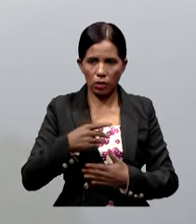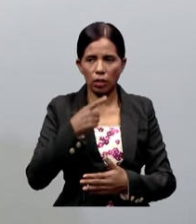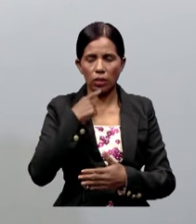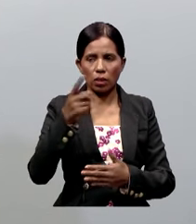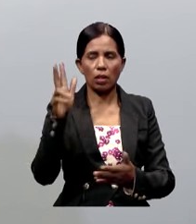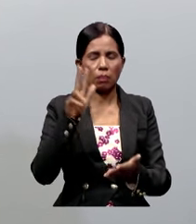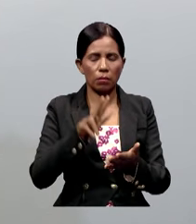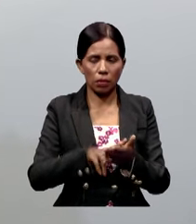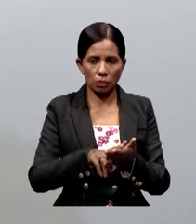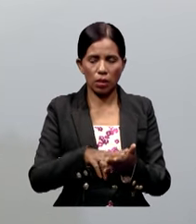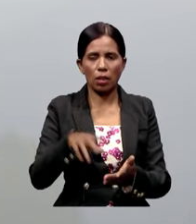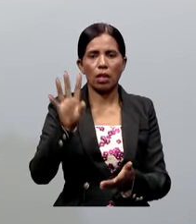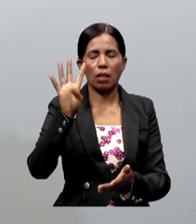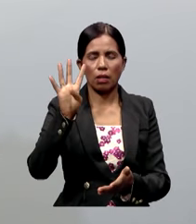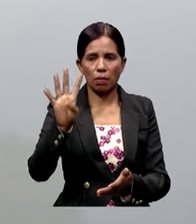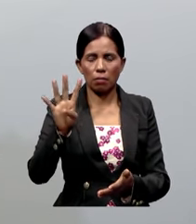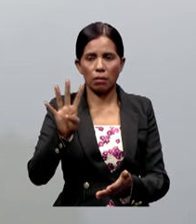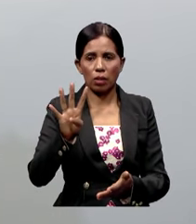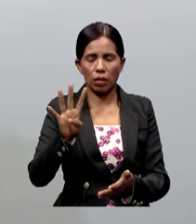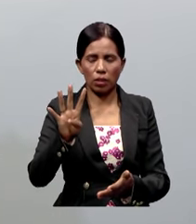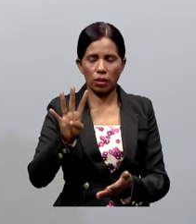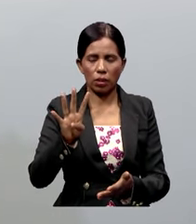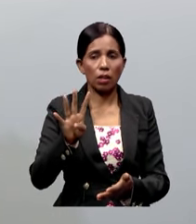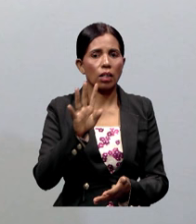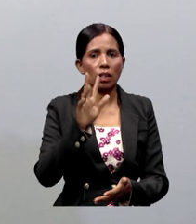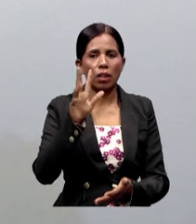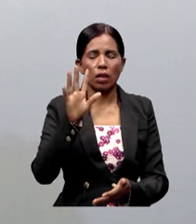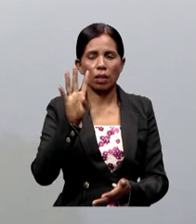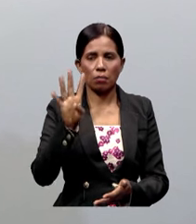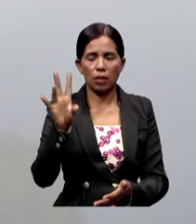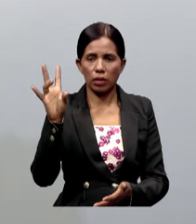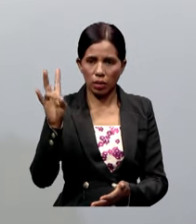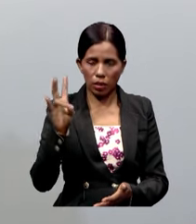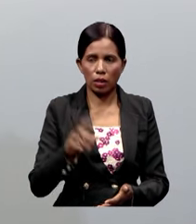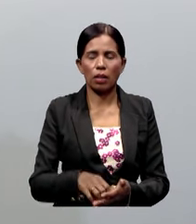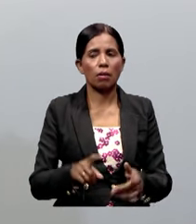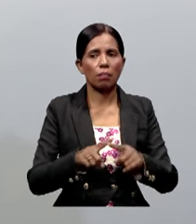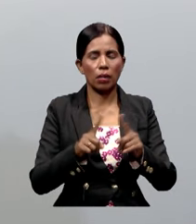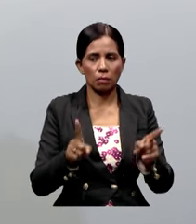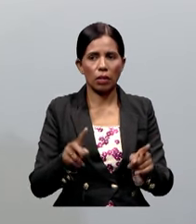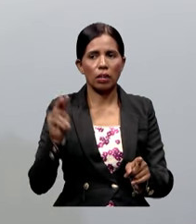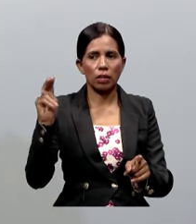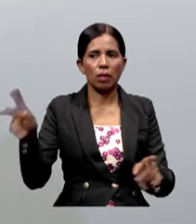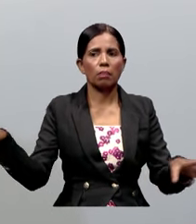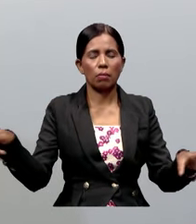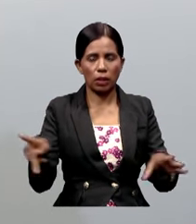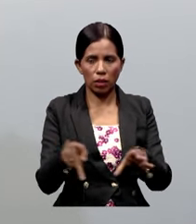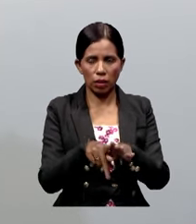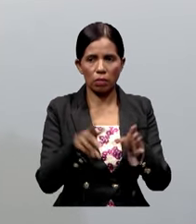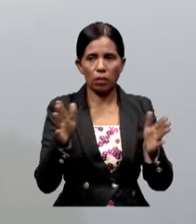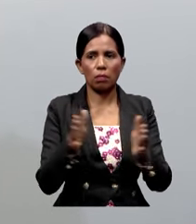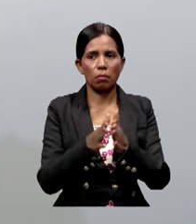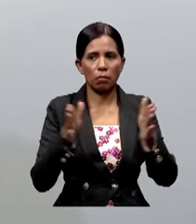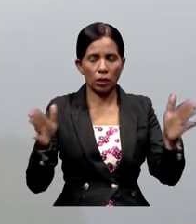aprova 4-7, nia duração 4-7, mai ben nia participação ne bot